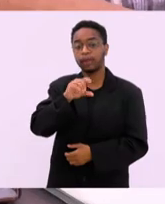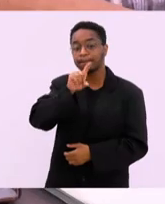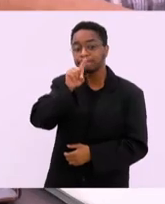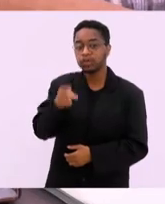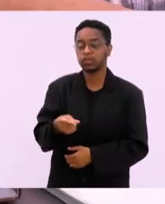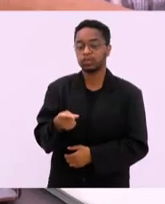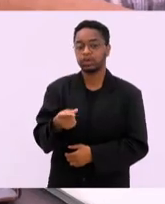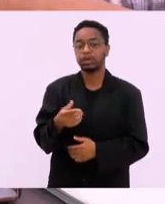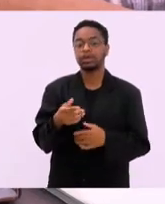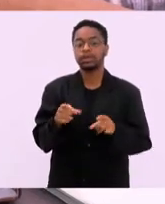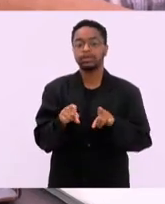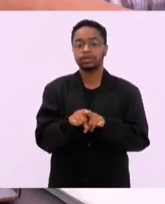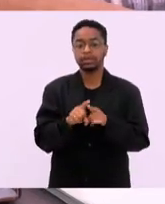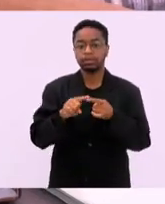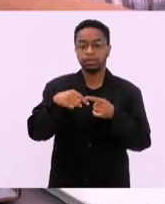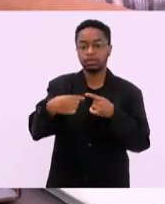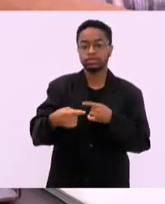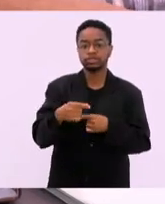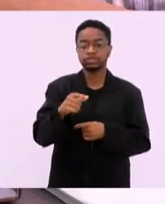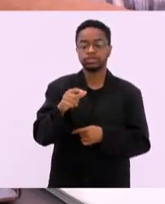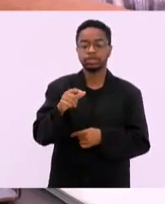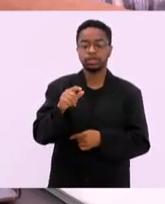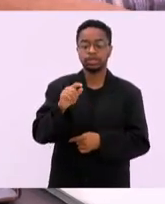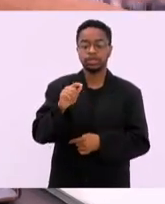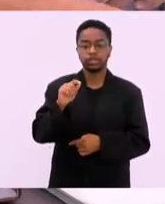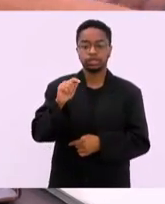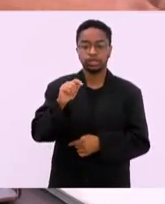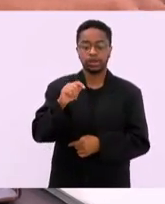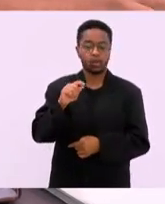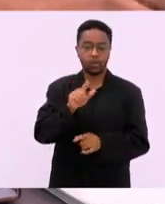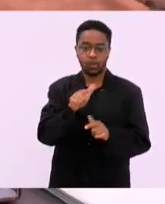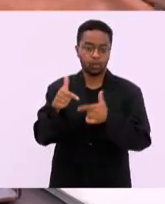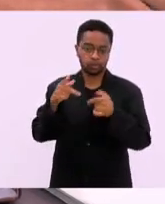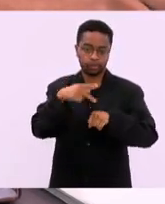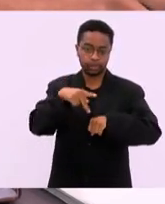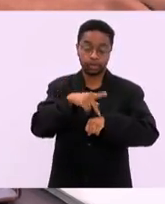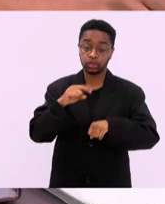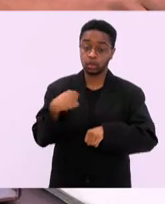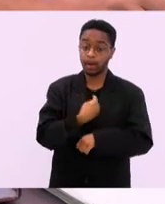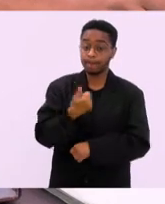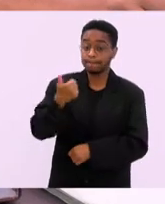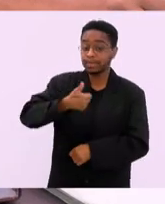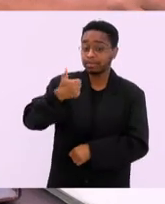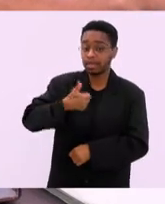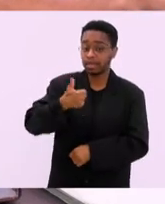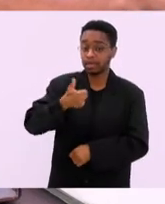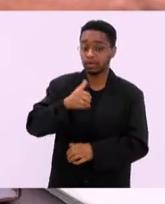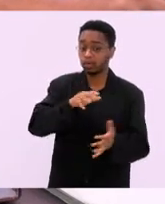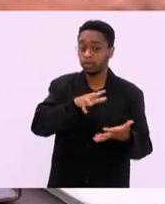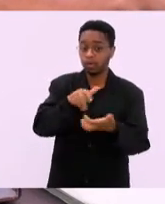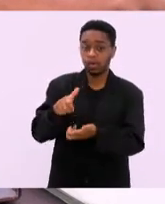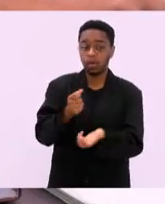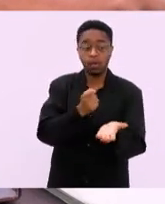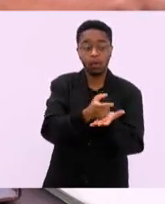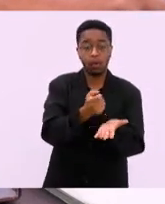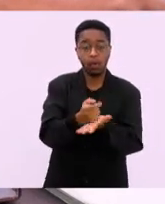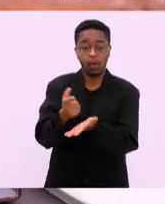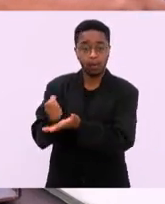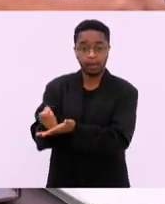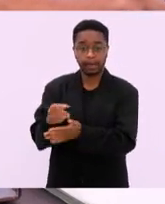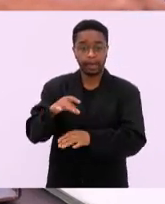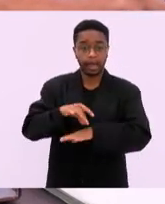Itália. Quarto, Portugal. E por aí vai. Então, nós somos o primeiro importador mundial de carne. A minha lei é